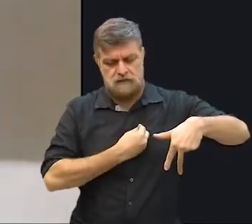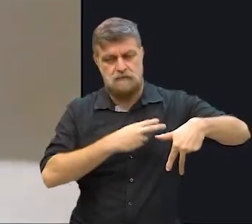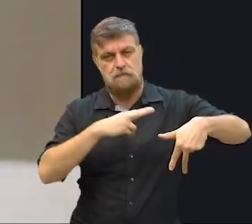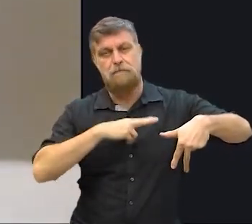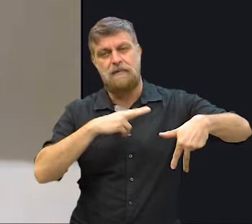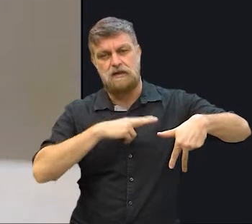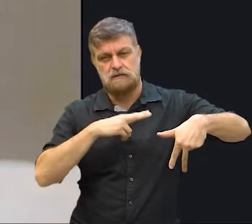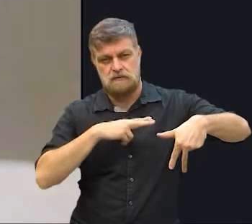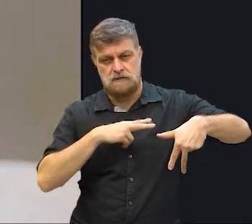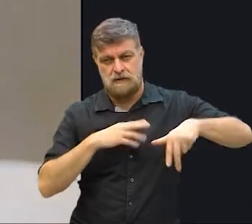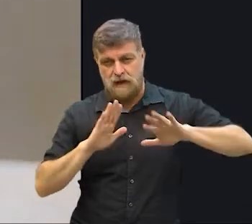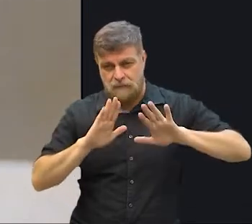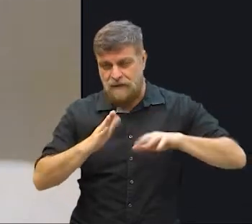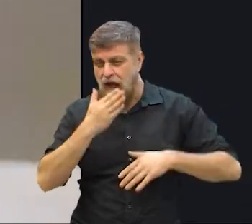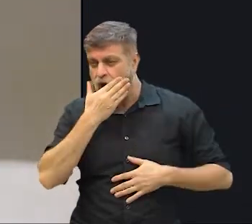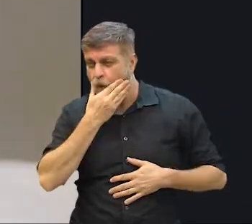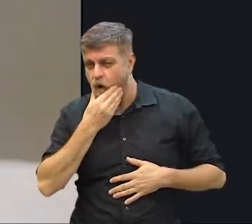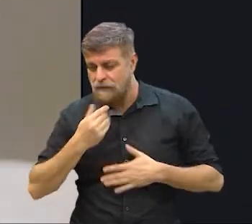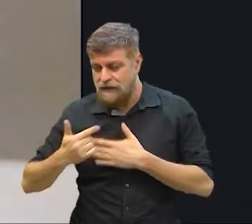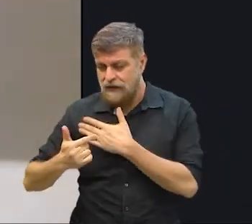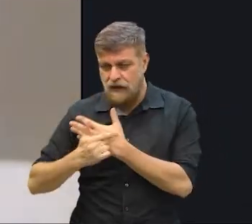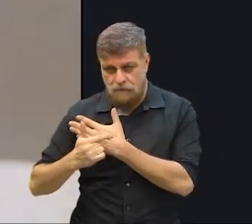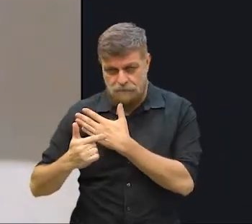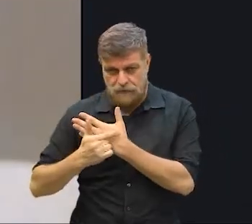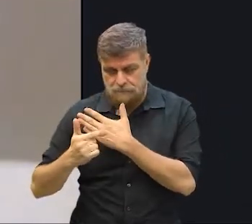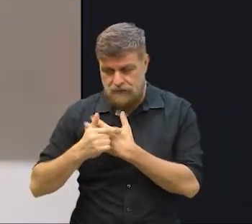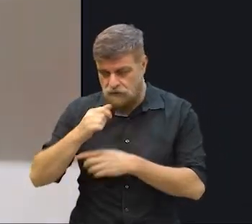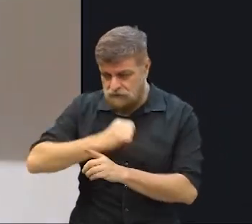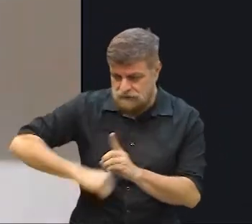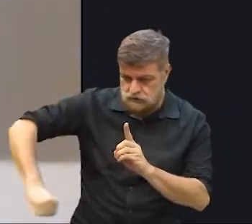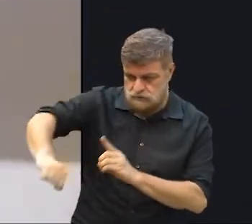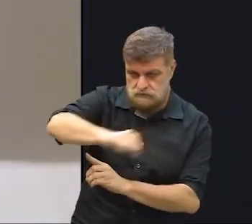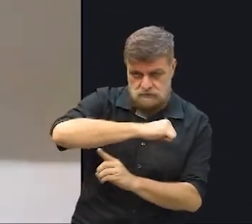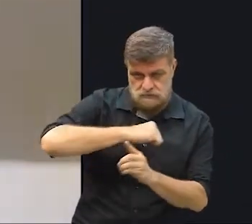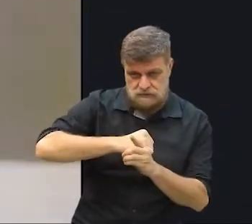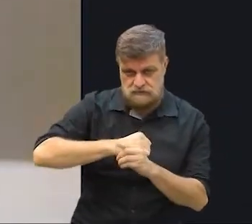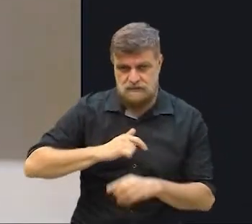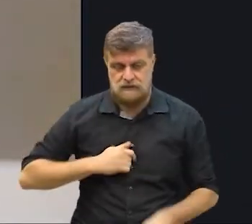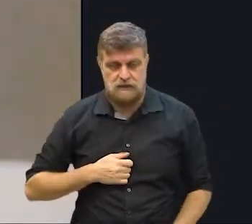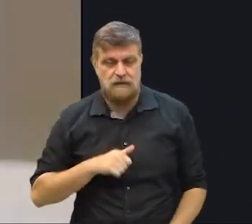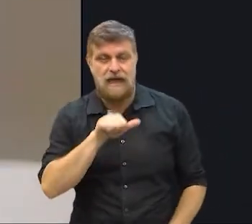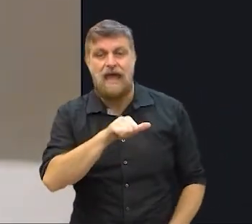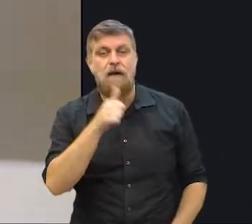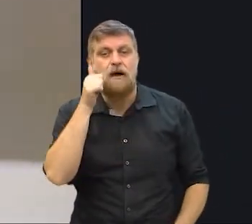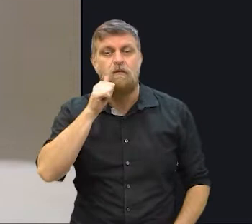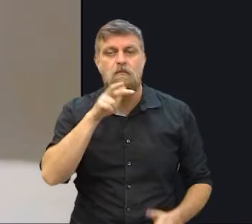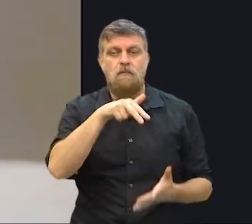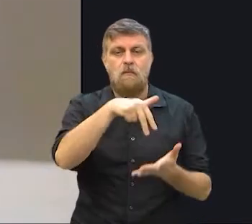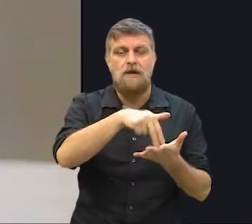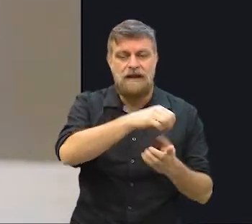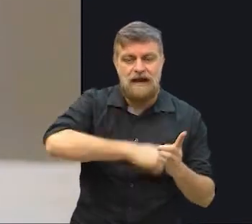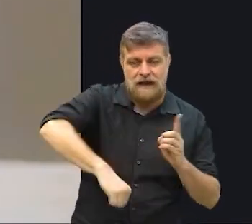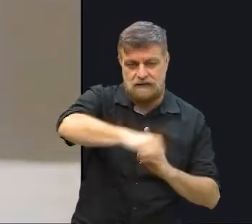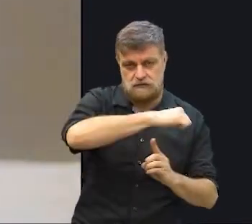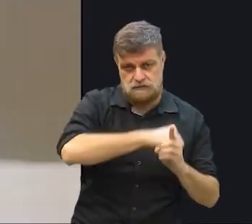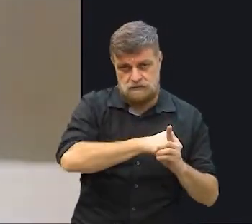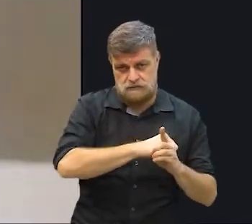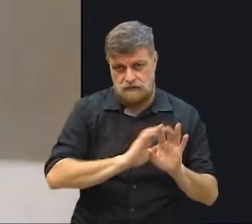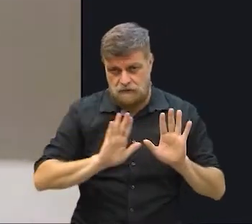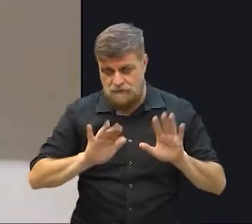ela. Simplesmente que cumpra-se o papel de homem na sociedade e de mulher na